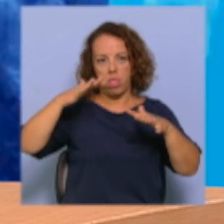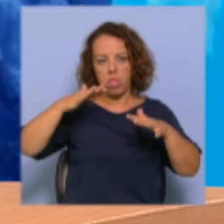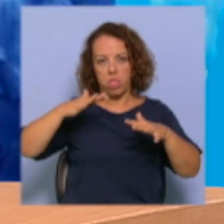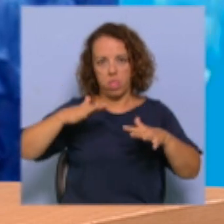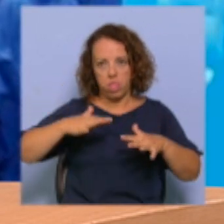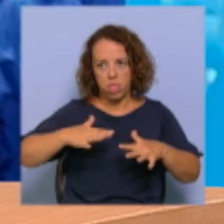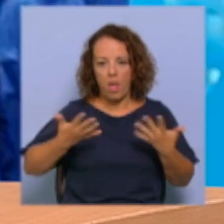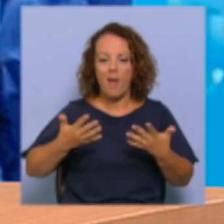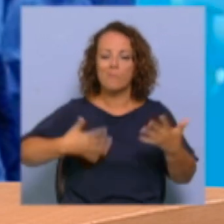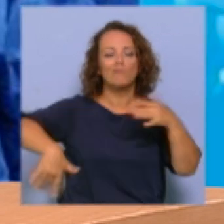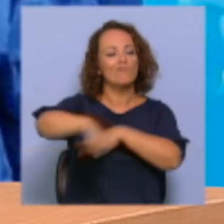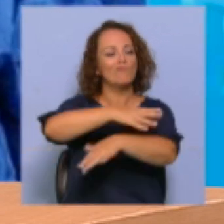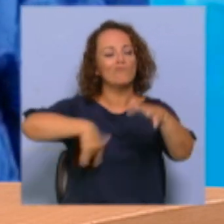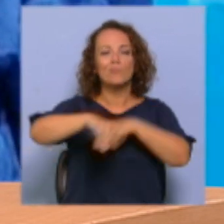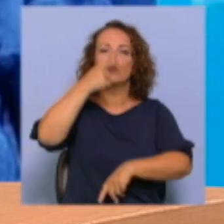a sociabilidade